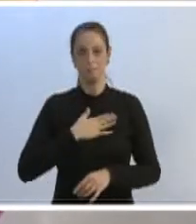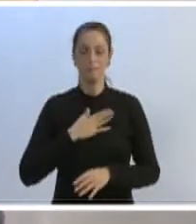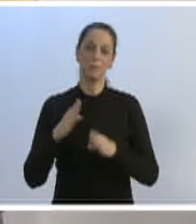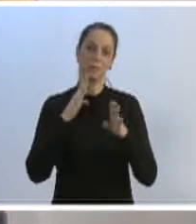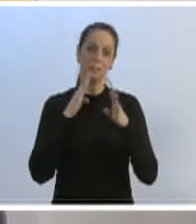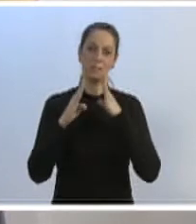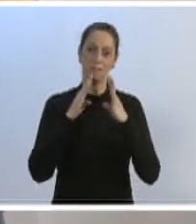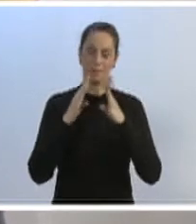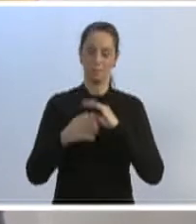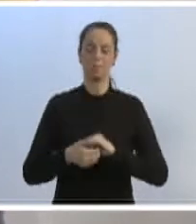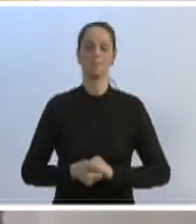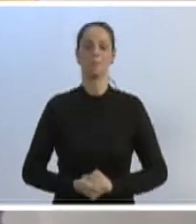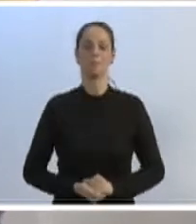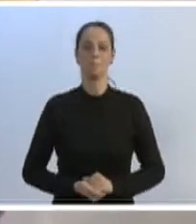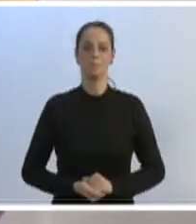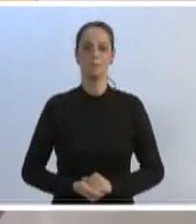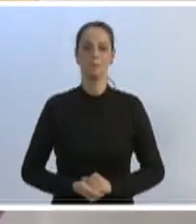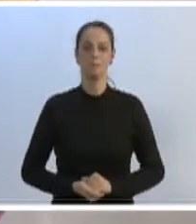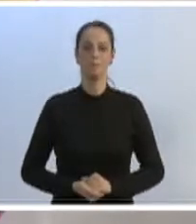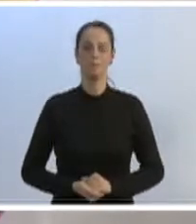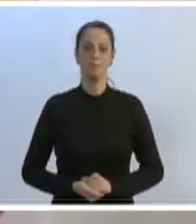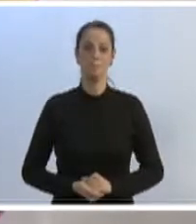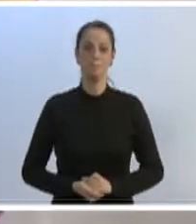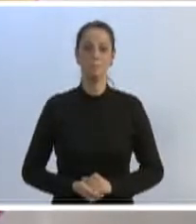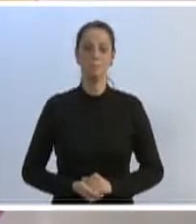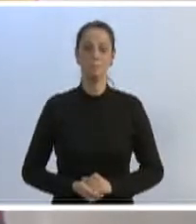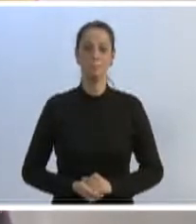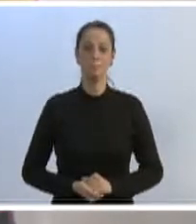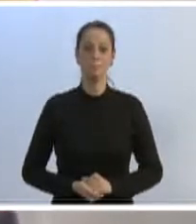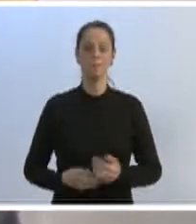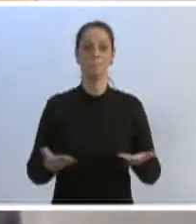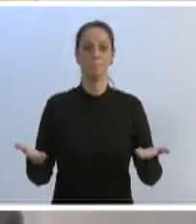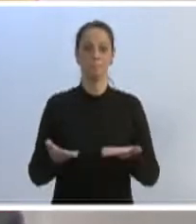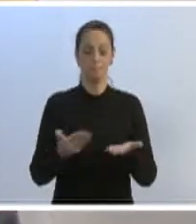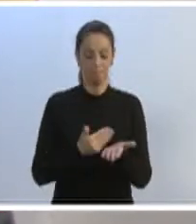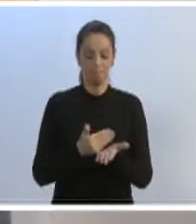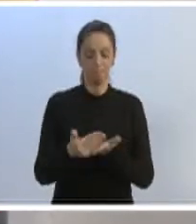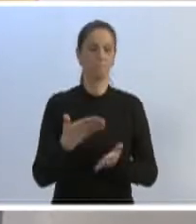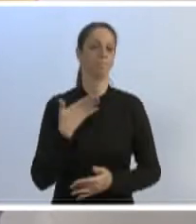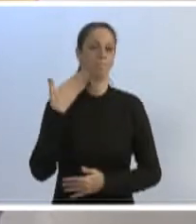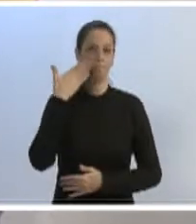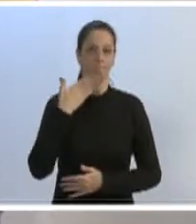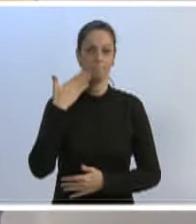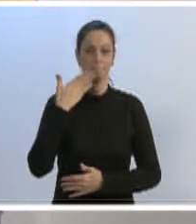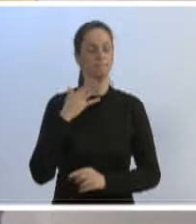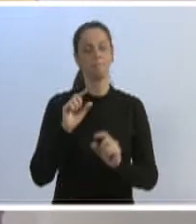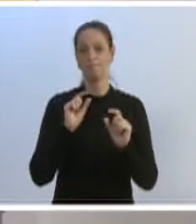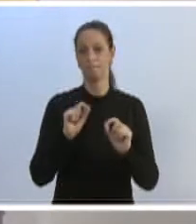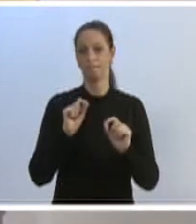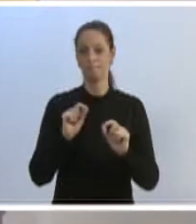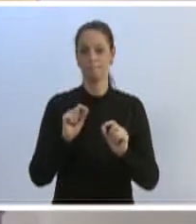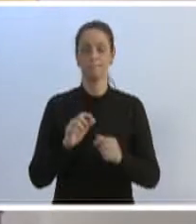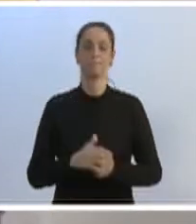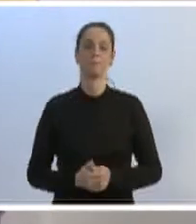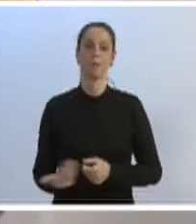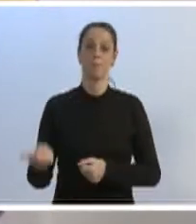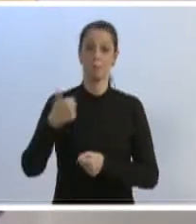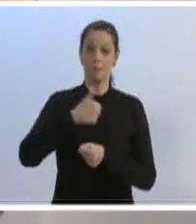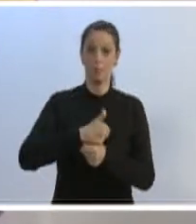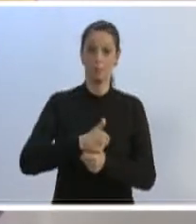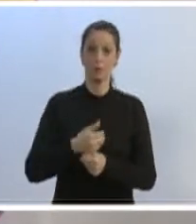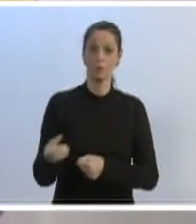Facebook. Senhores, eu gostaria de iniciar o meu pronunciamento hoje destacando a posse dos